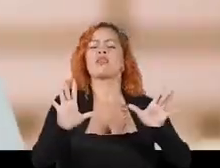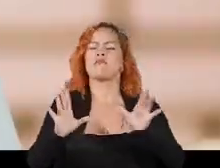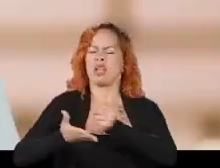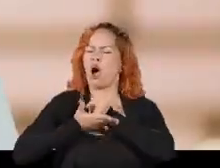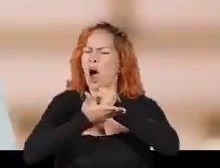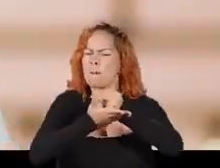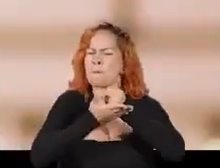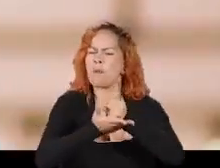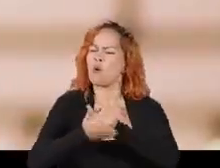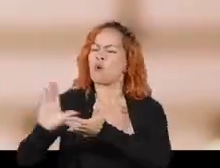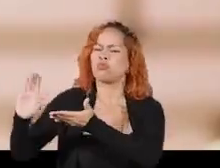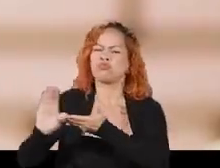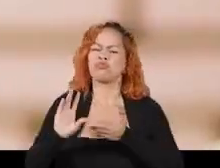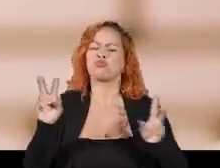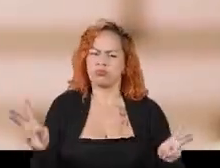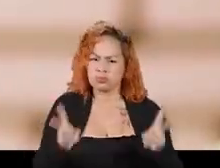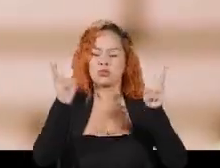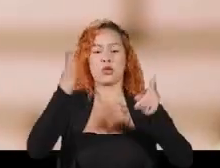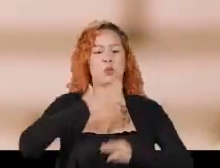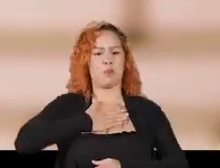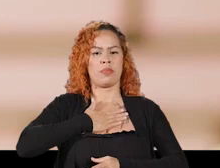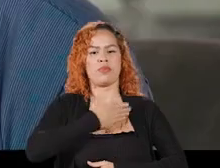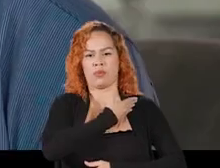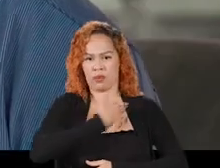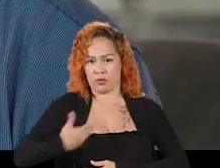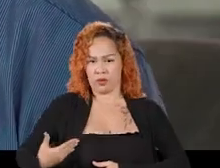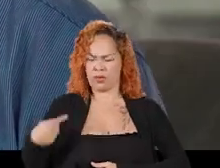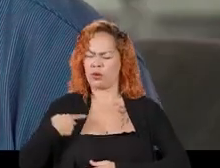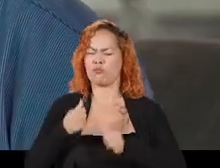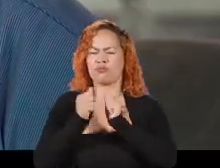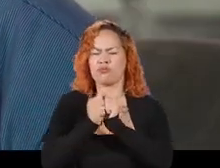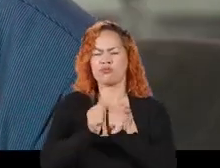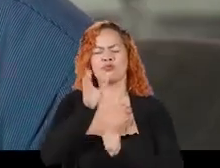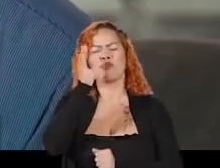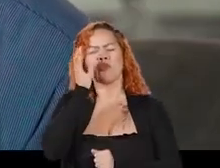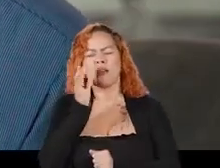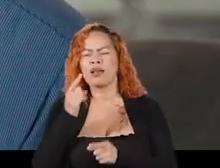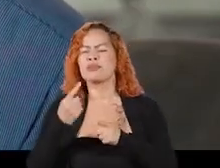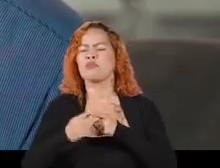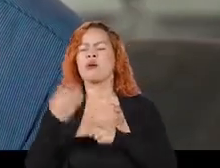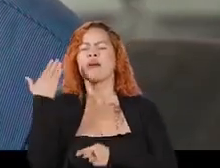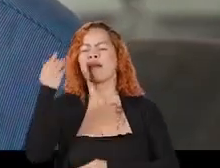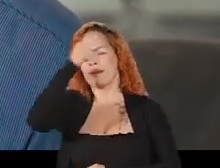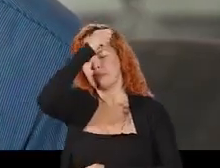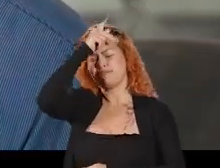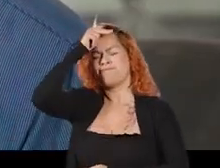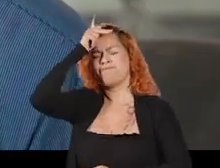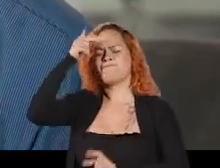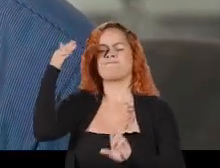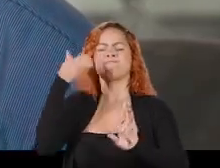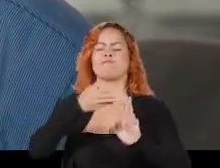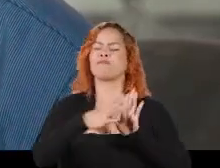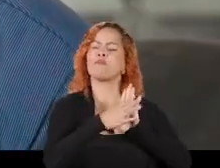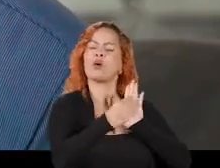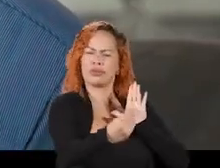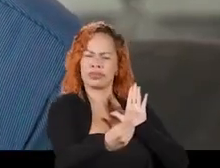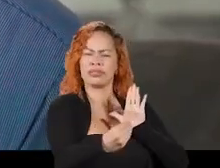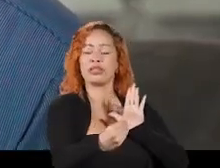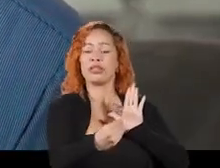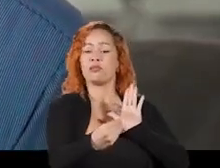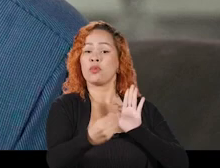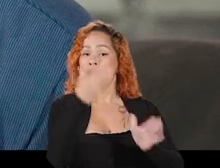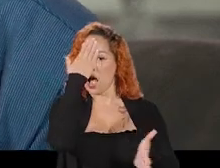receberá todo o apoio e incentivo do nosso governo. Eu estou com o Clécio porque o Clécio foi um prefeito exemplar para